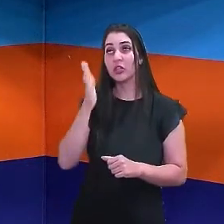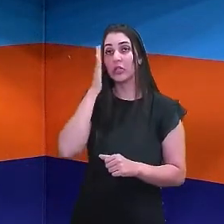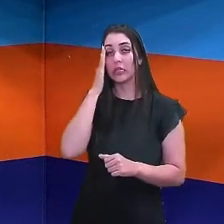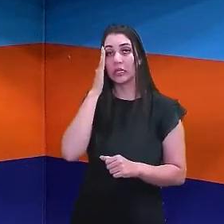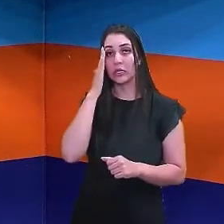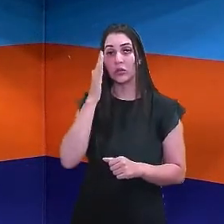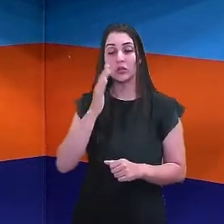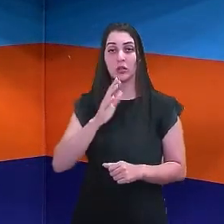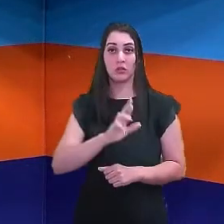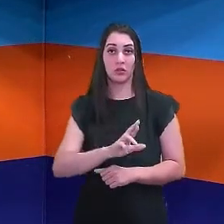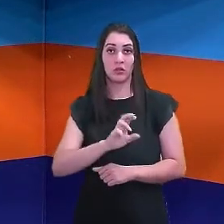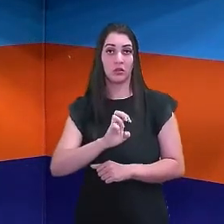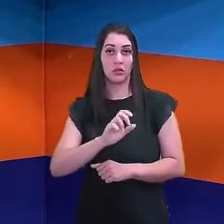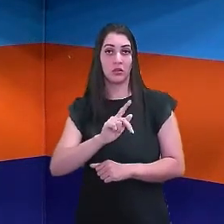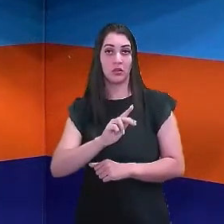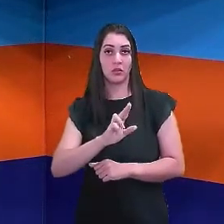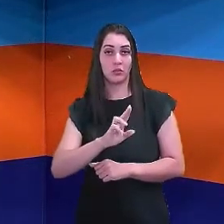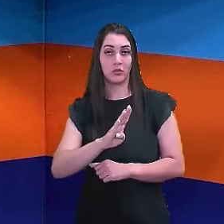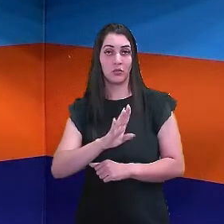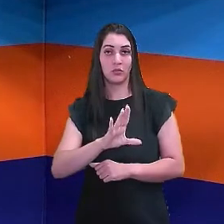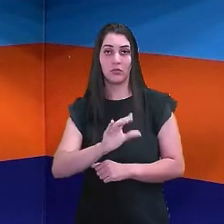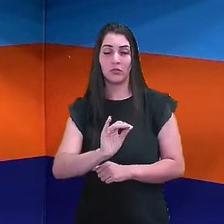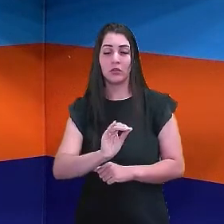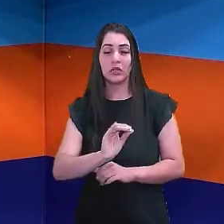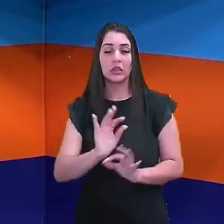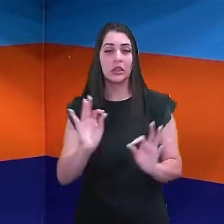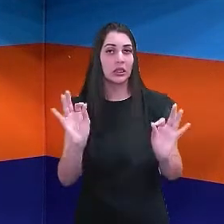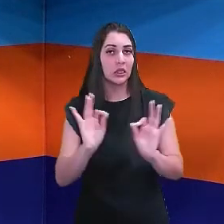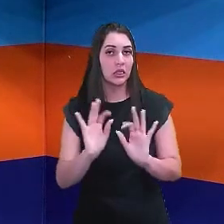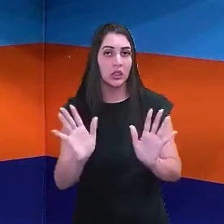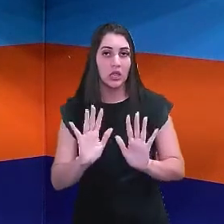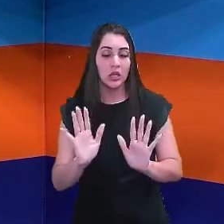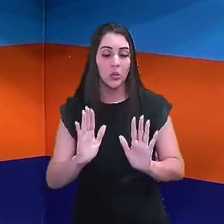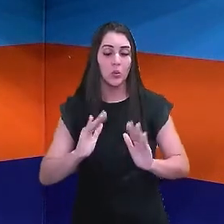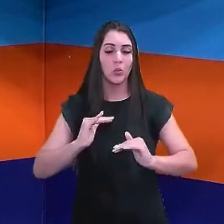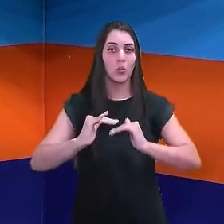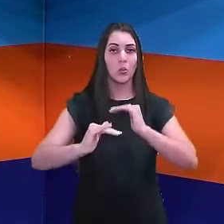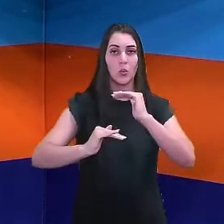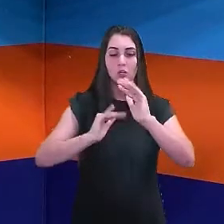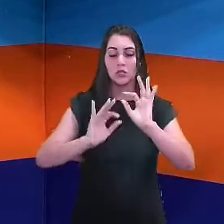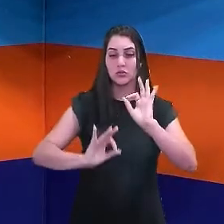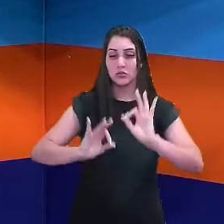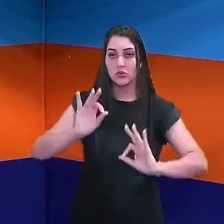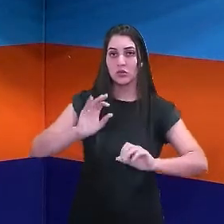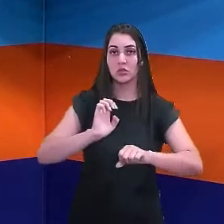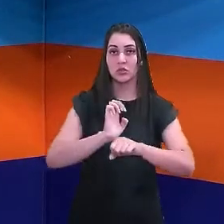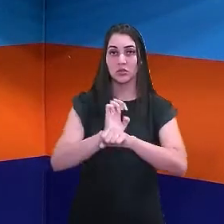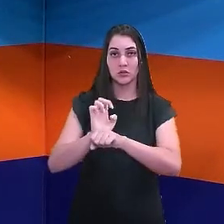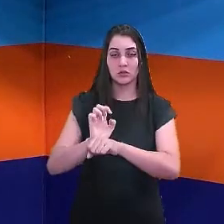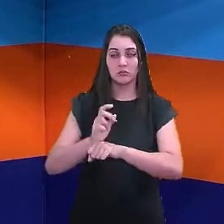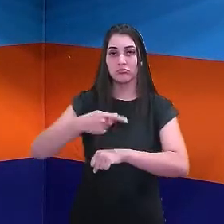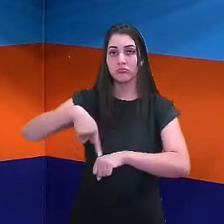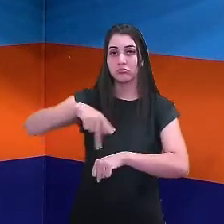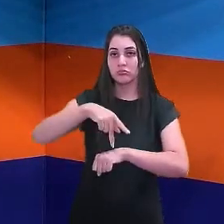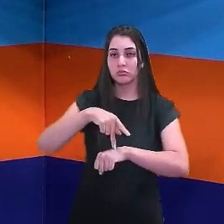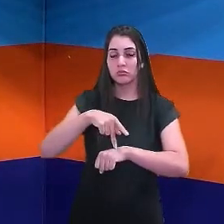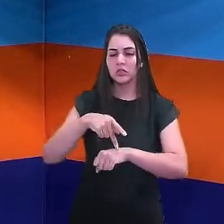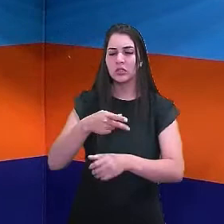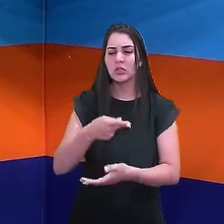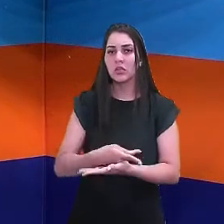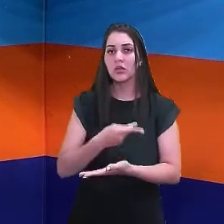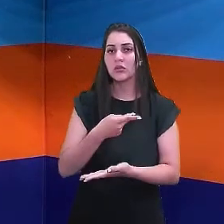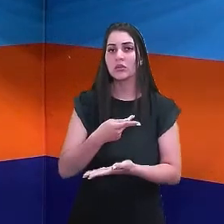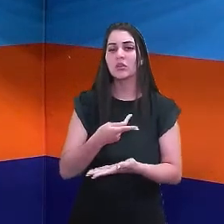O processo de organização do Estado, nação, ele se dá